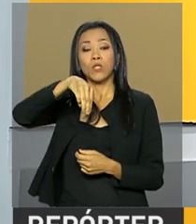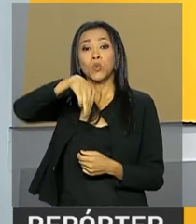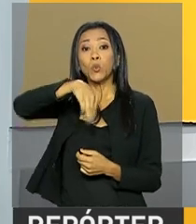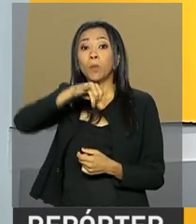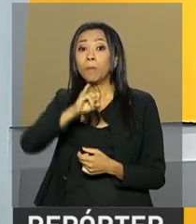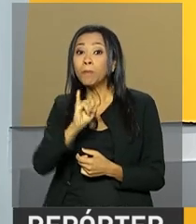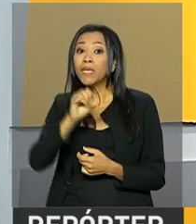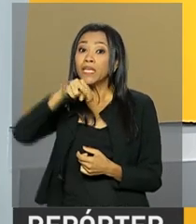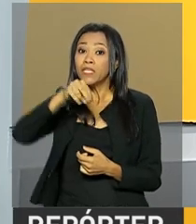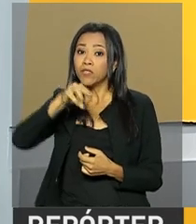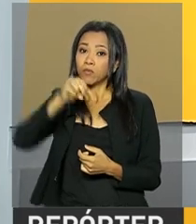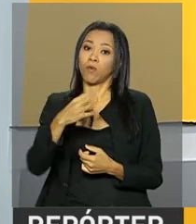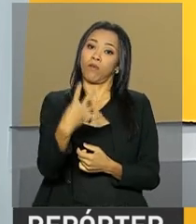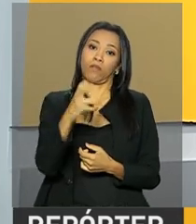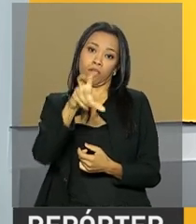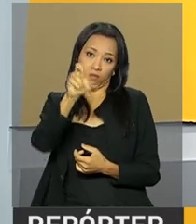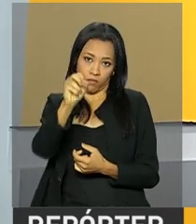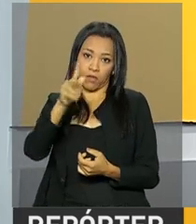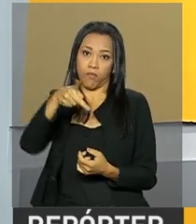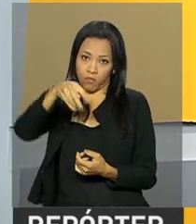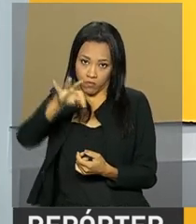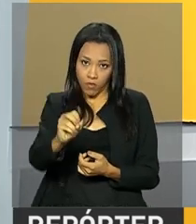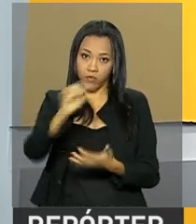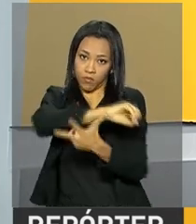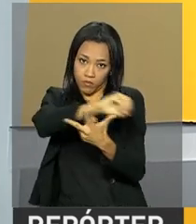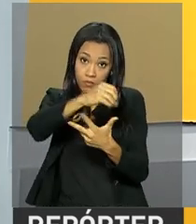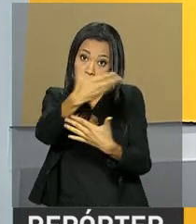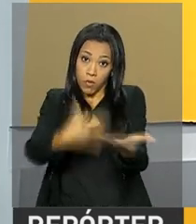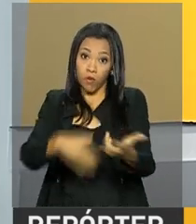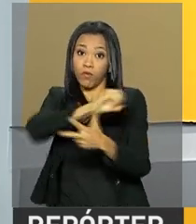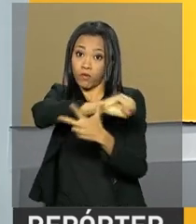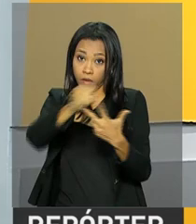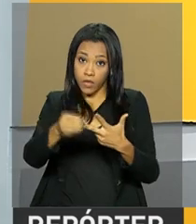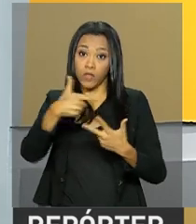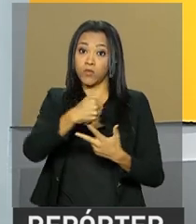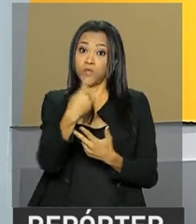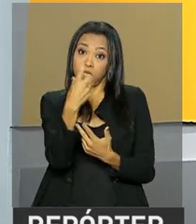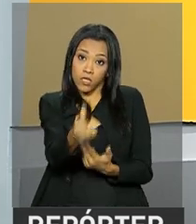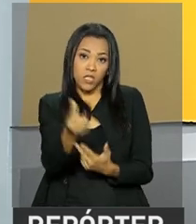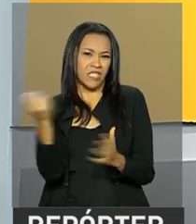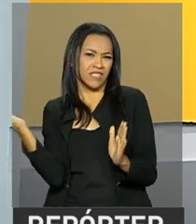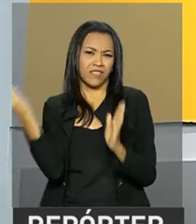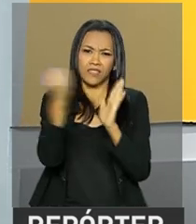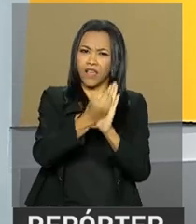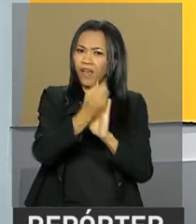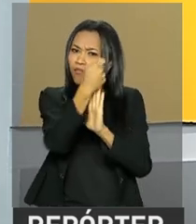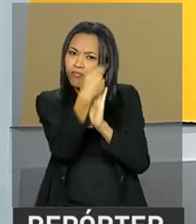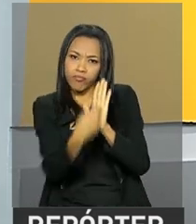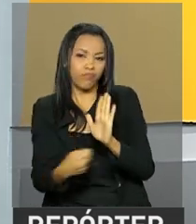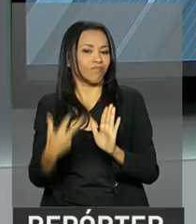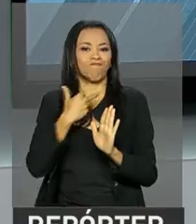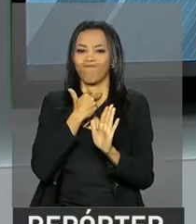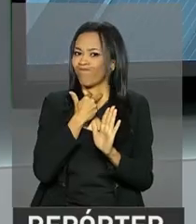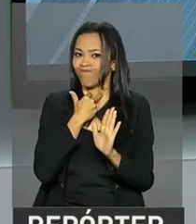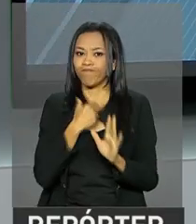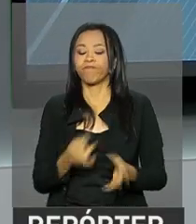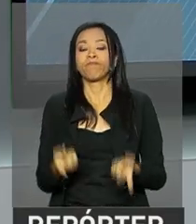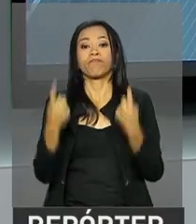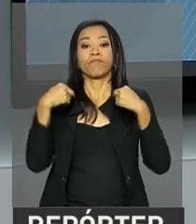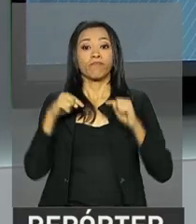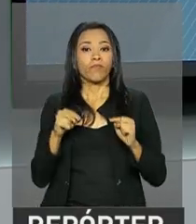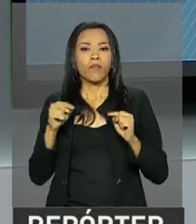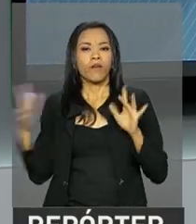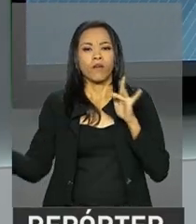450 pontos na prova do Enem de 2016 e não ter zerado a redação e